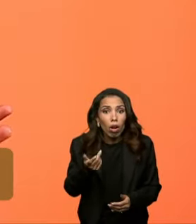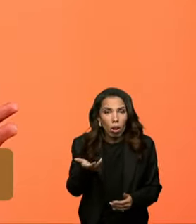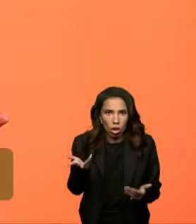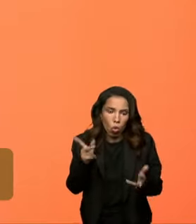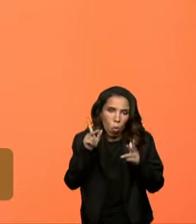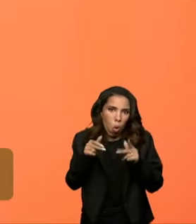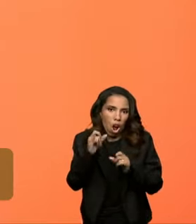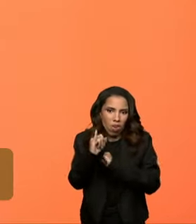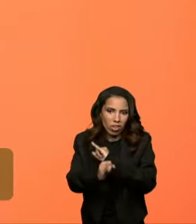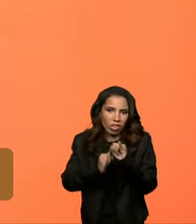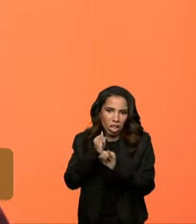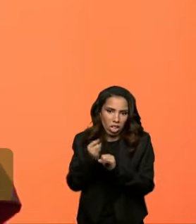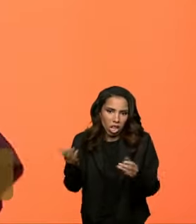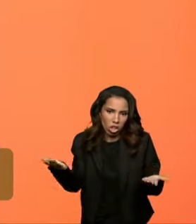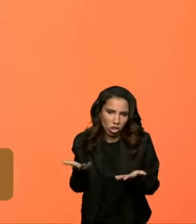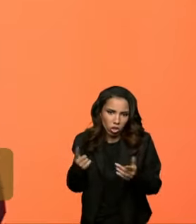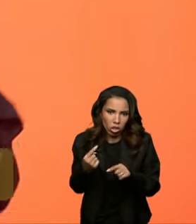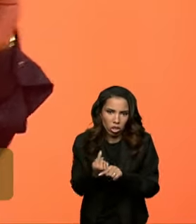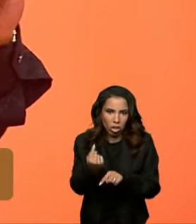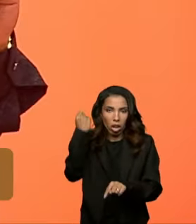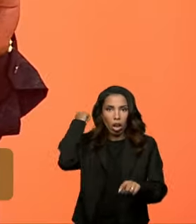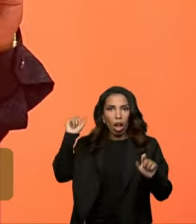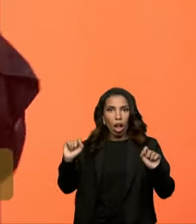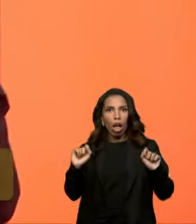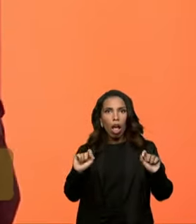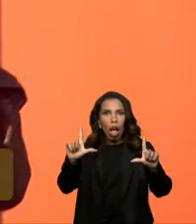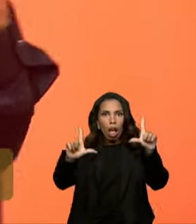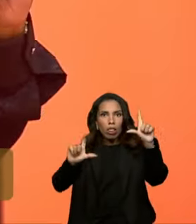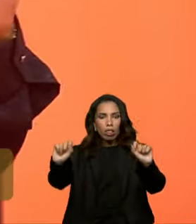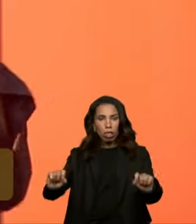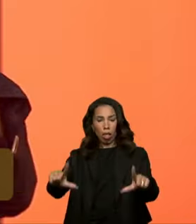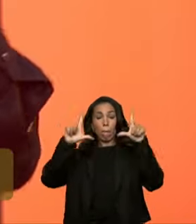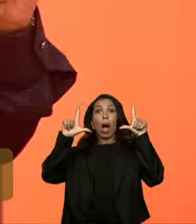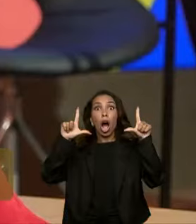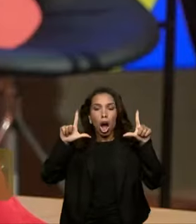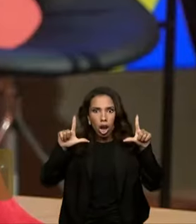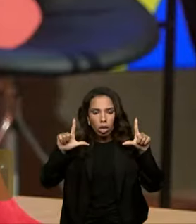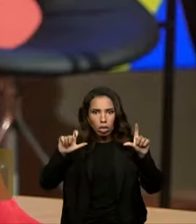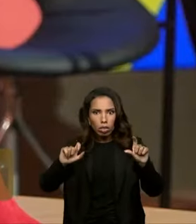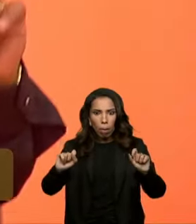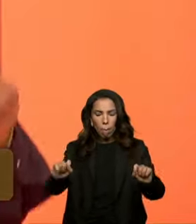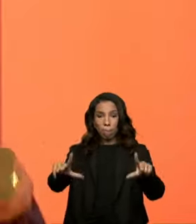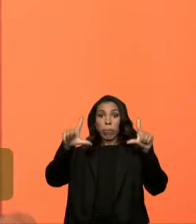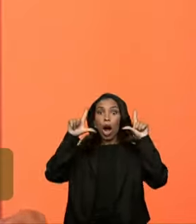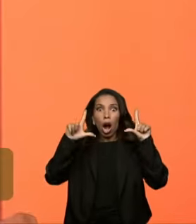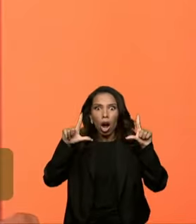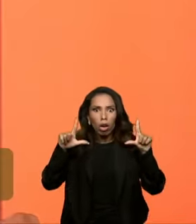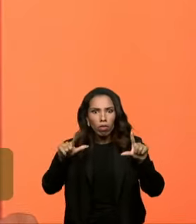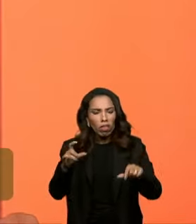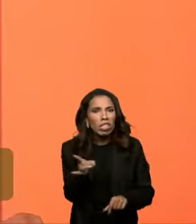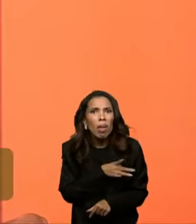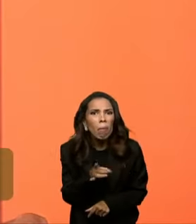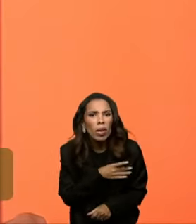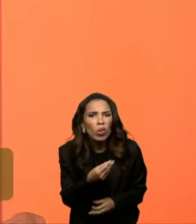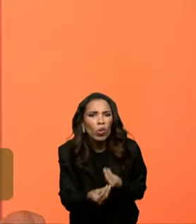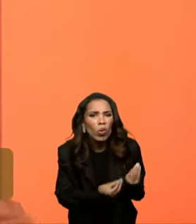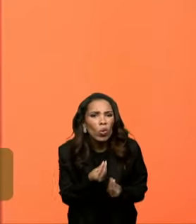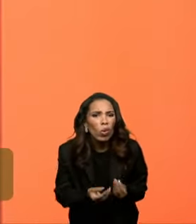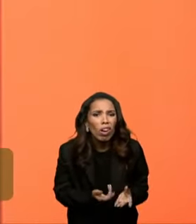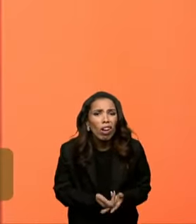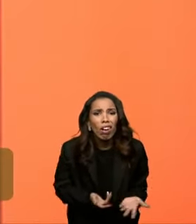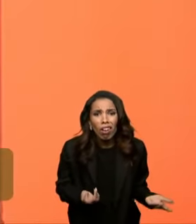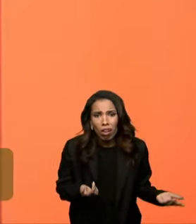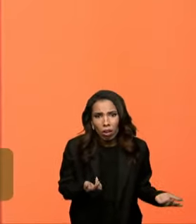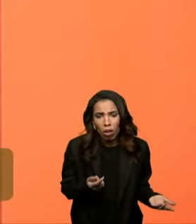é hoje, né? Sim, aí sim. Aí apareceu na televisão, alerta, Hurricane! Pá. Você ficou morrendo de medo? Ou não? Pô, minha comadre,